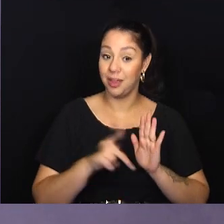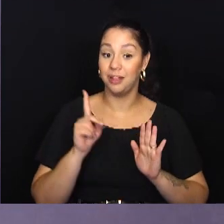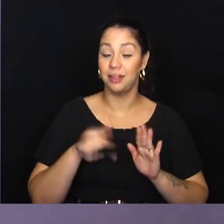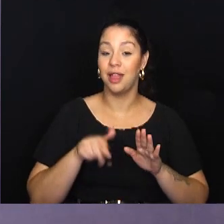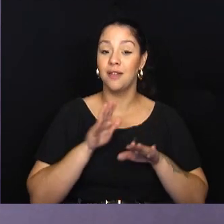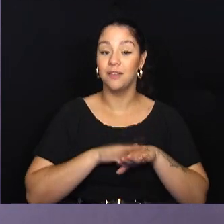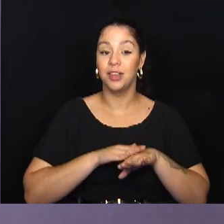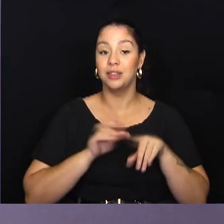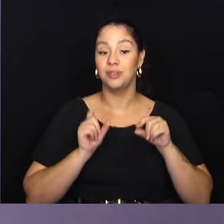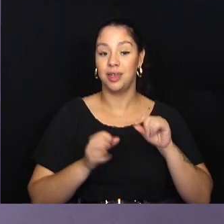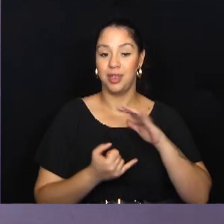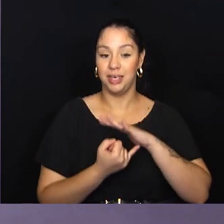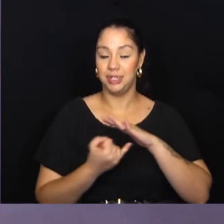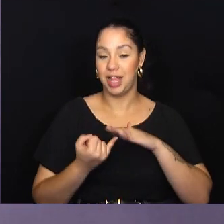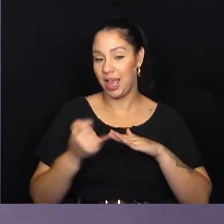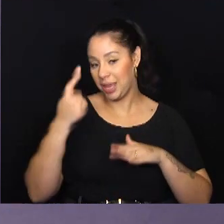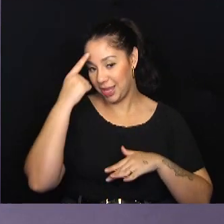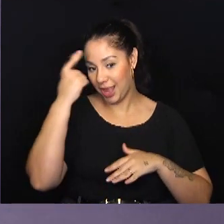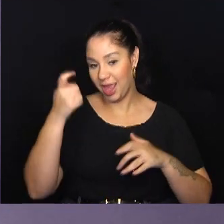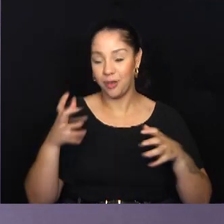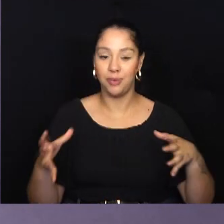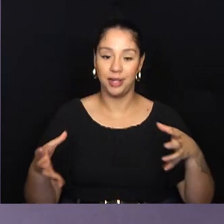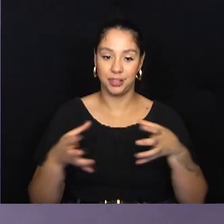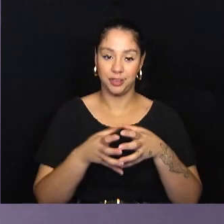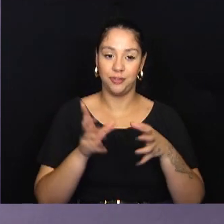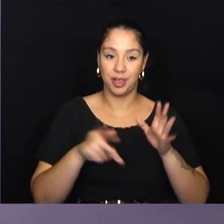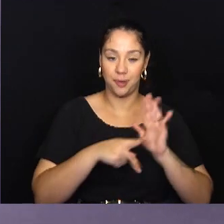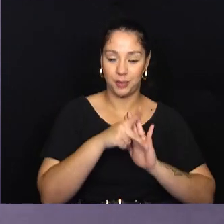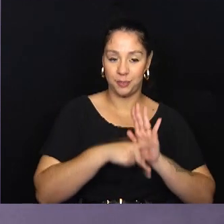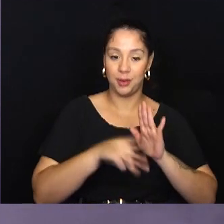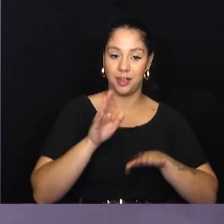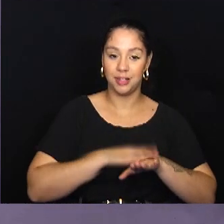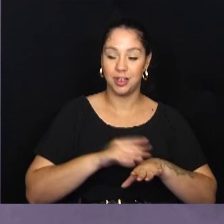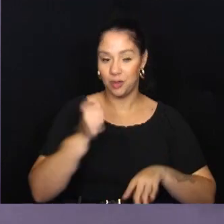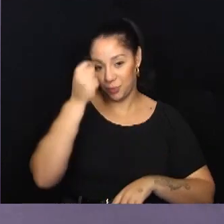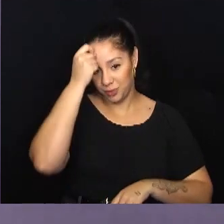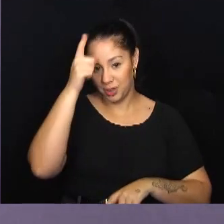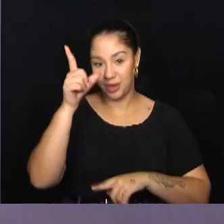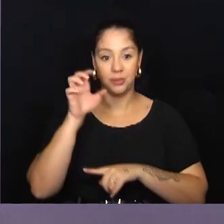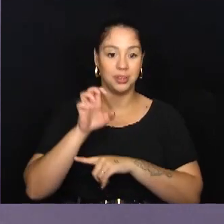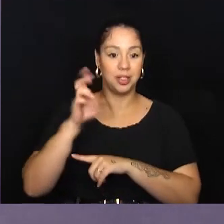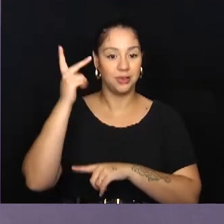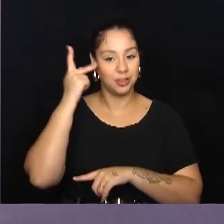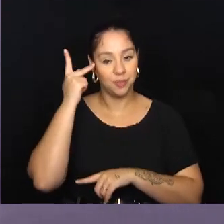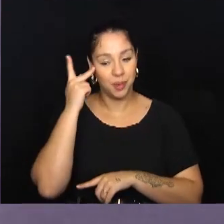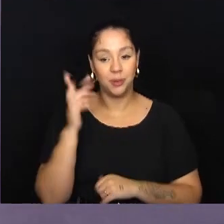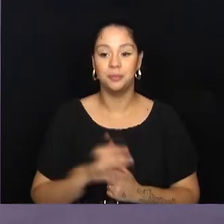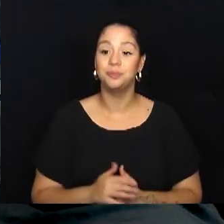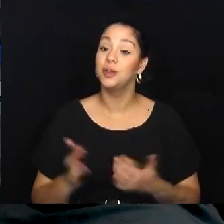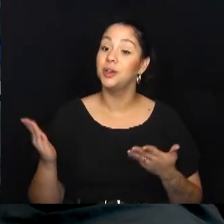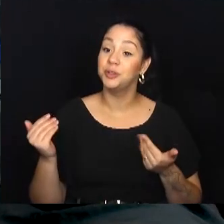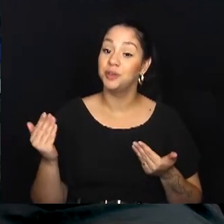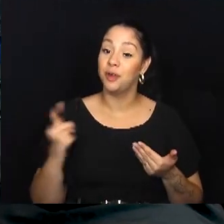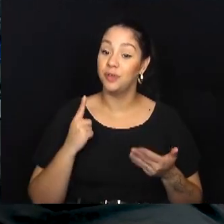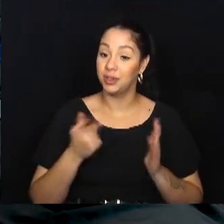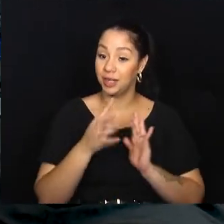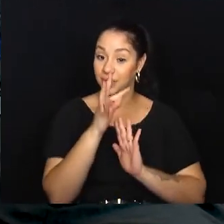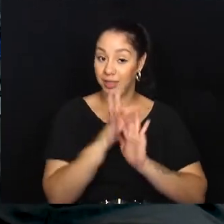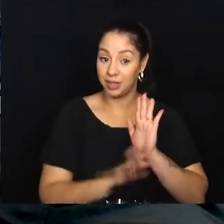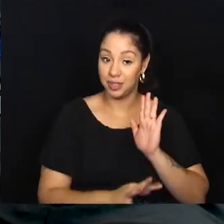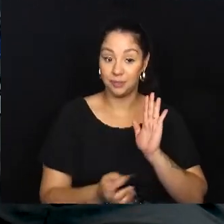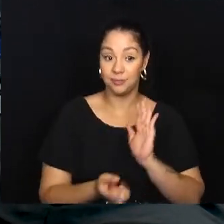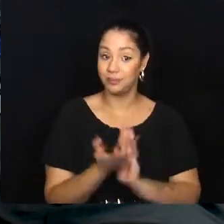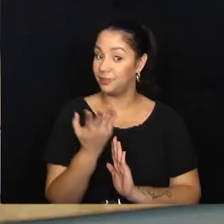Letra Jovem é realizado pelo Instituto Ideia Coletiva via Programa de Ação Cultural do Estado de São Paulo. Os